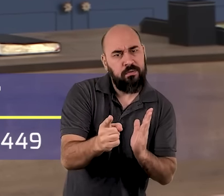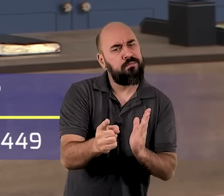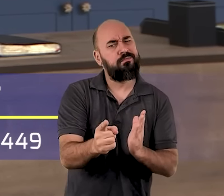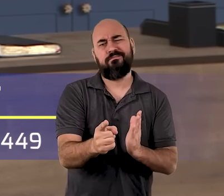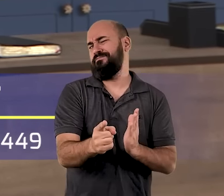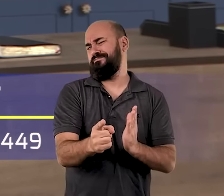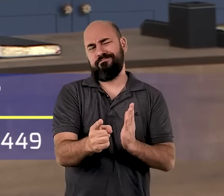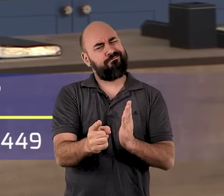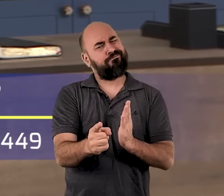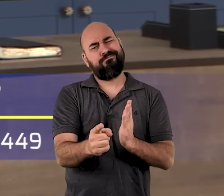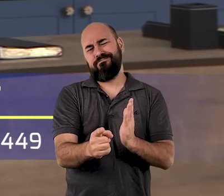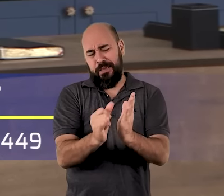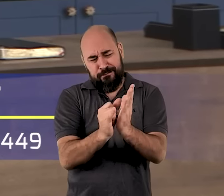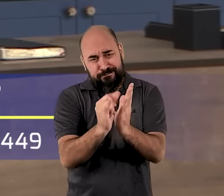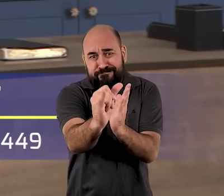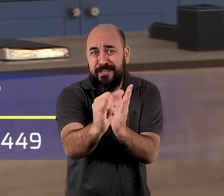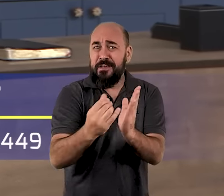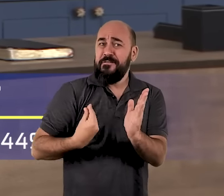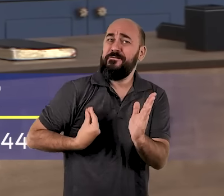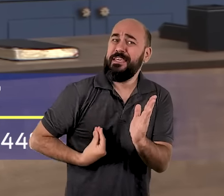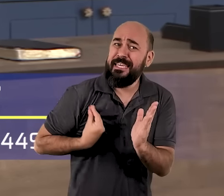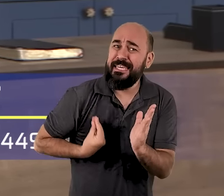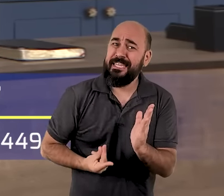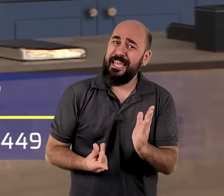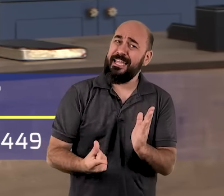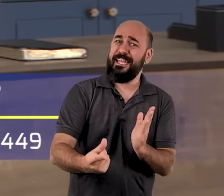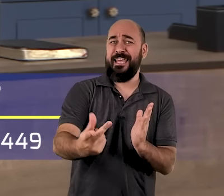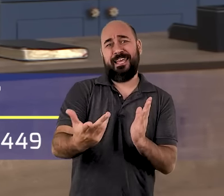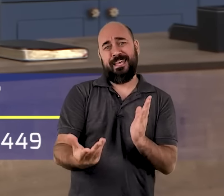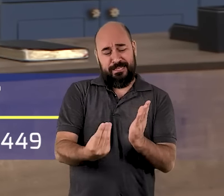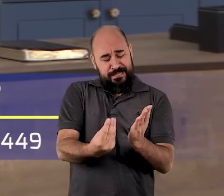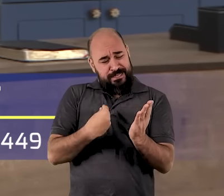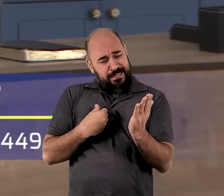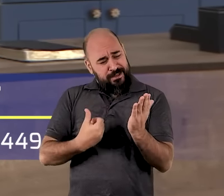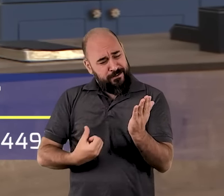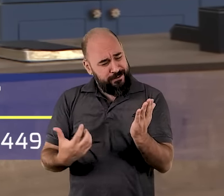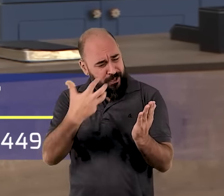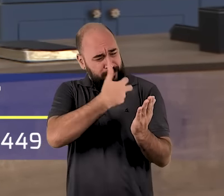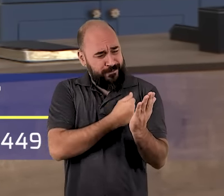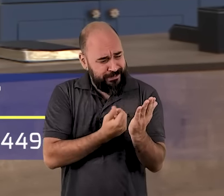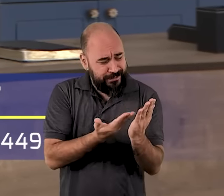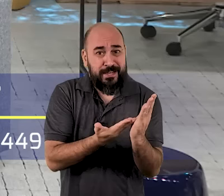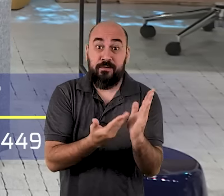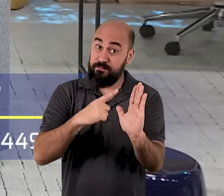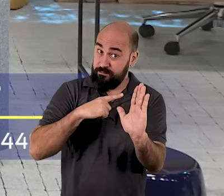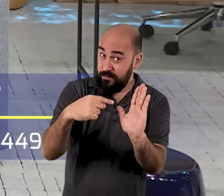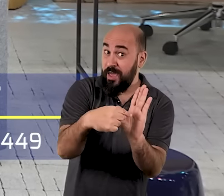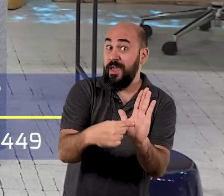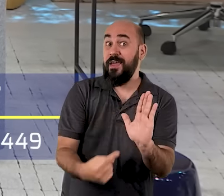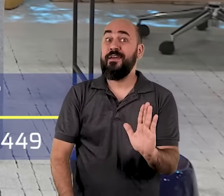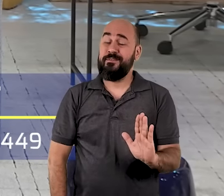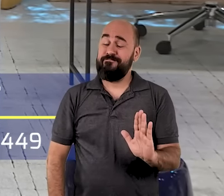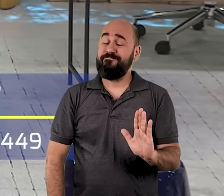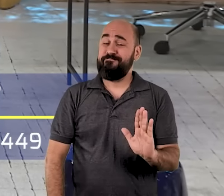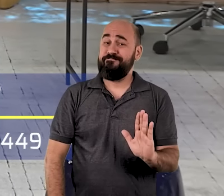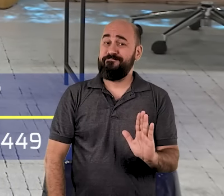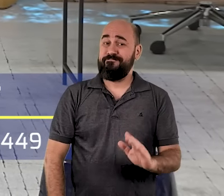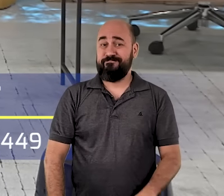Bíblia, estude o livro do Apocalipse. Essa revista pode lhe ajudar nesse objetivo. Você está vendo aí,